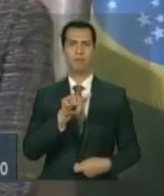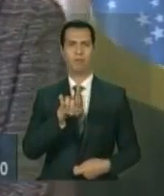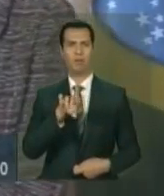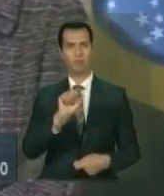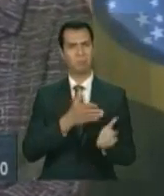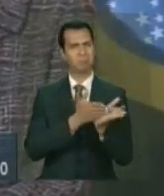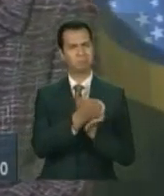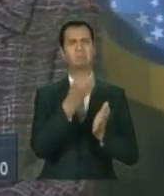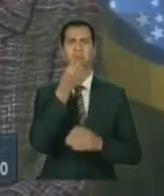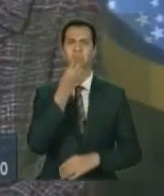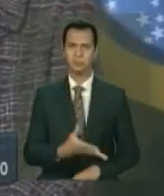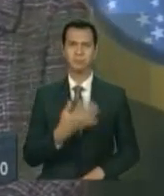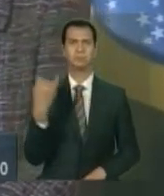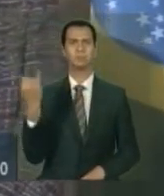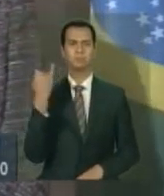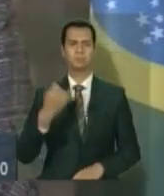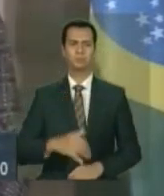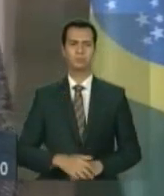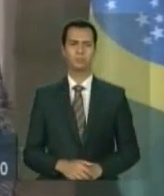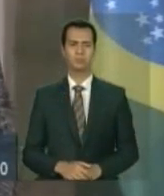significativa.